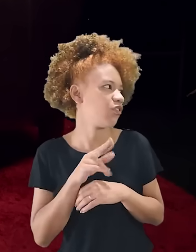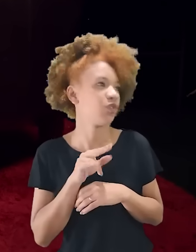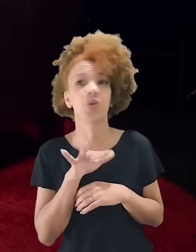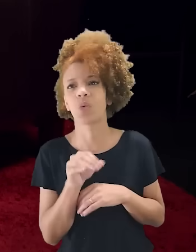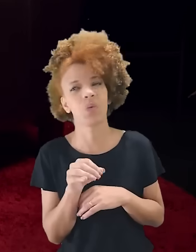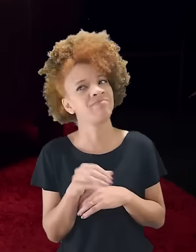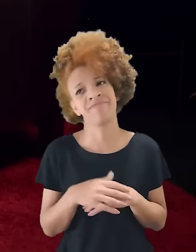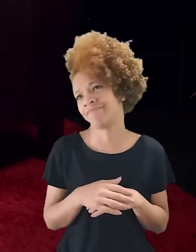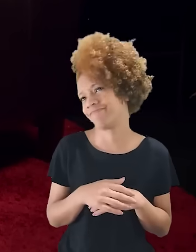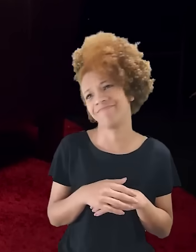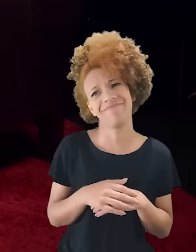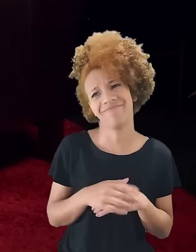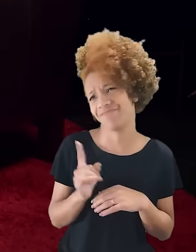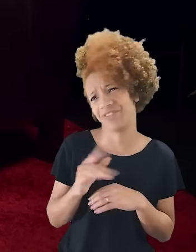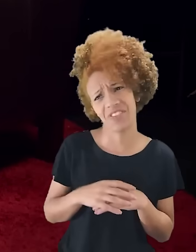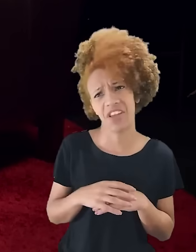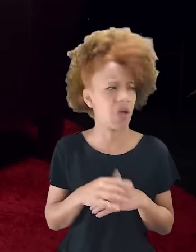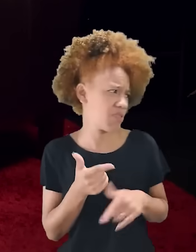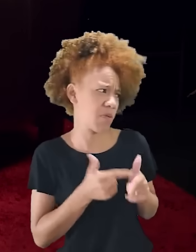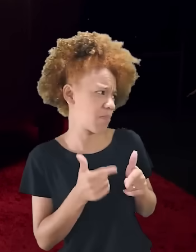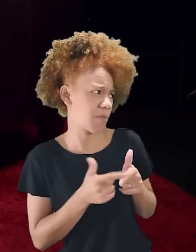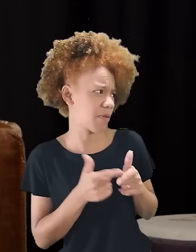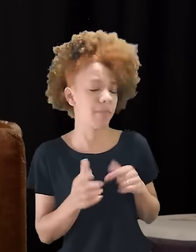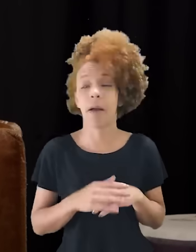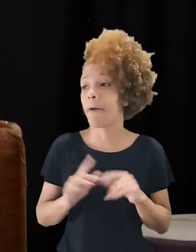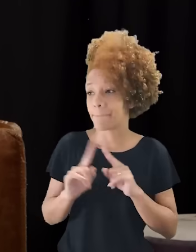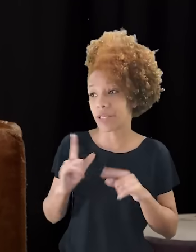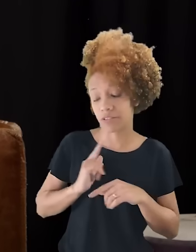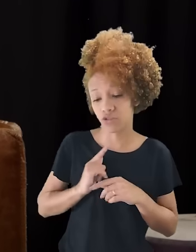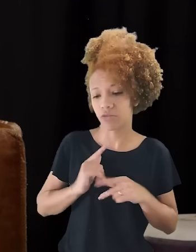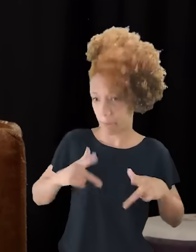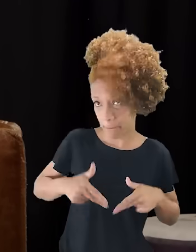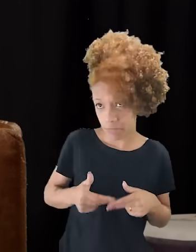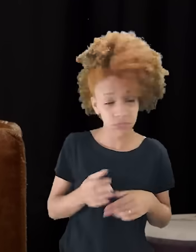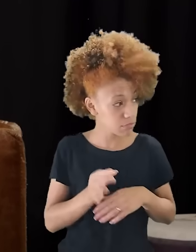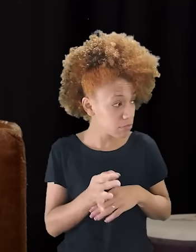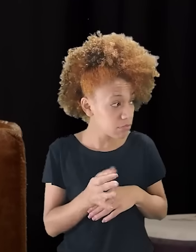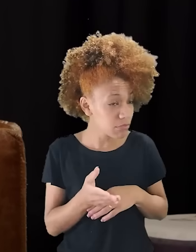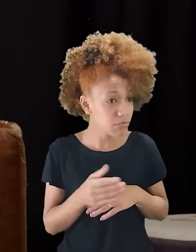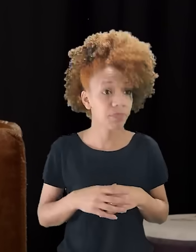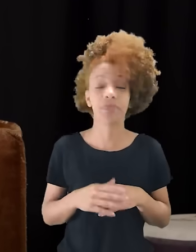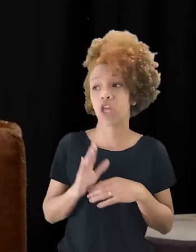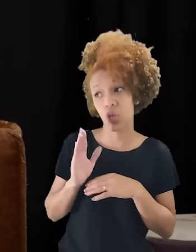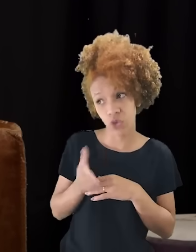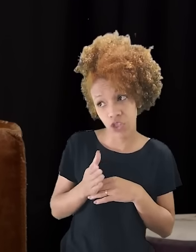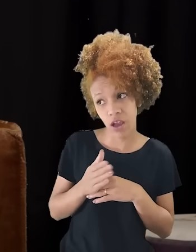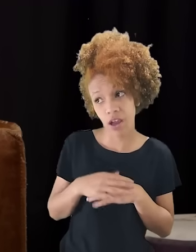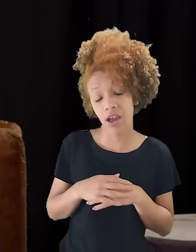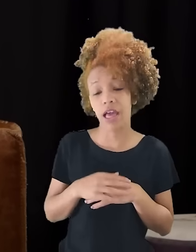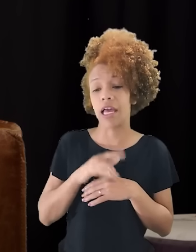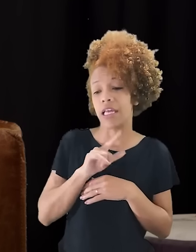furúnculo não o cara que tem furúnculo então não tem problema não você tá falando cirurgia plástica procedimento não é é é eu já